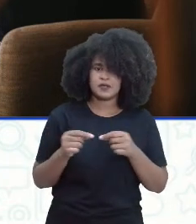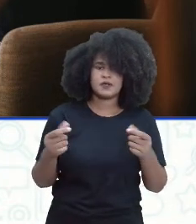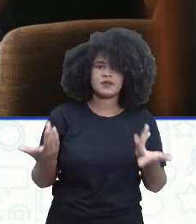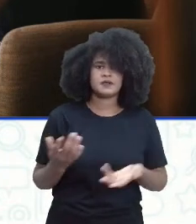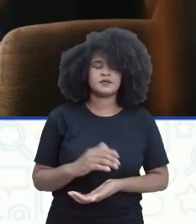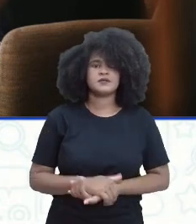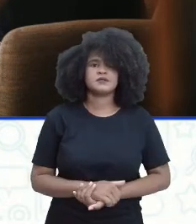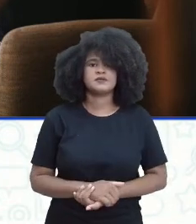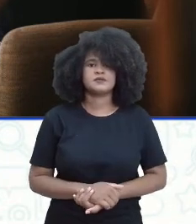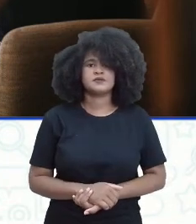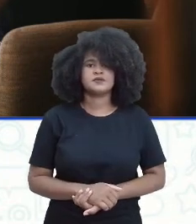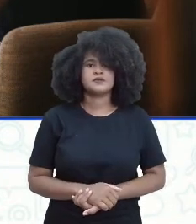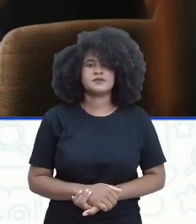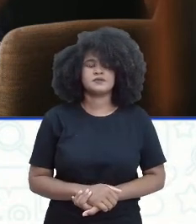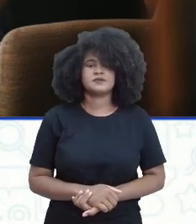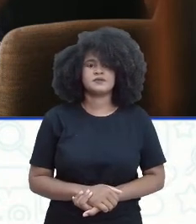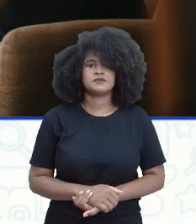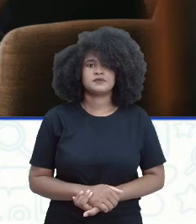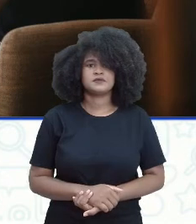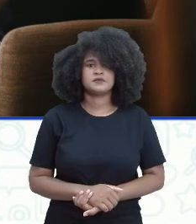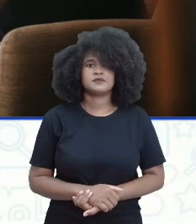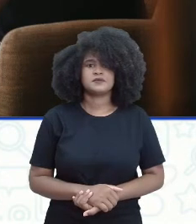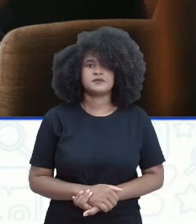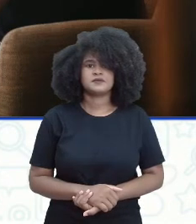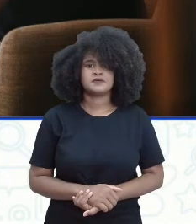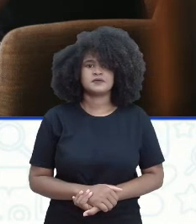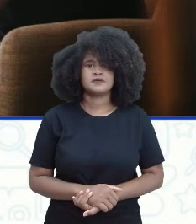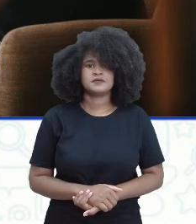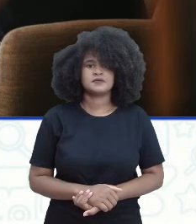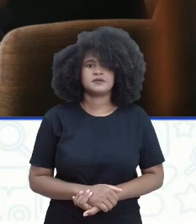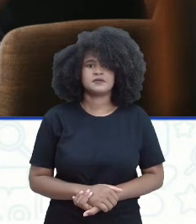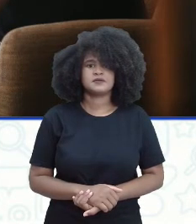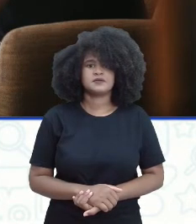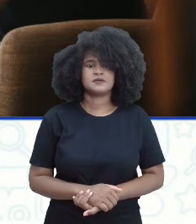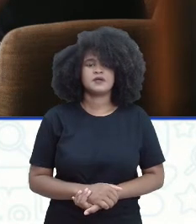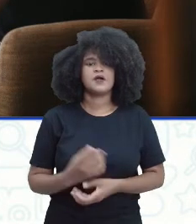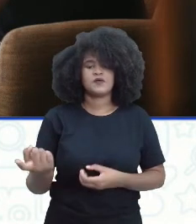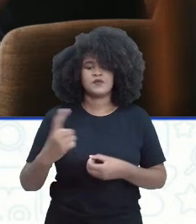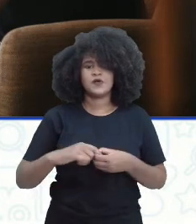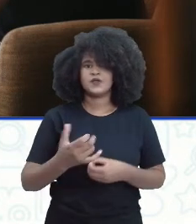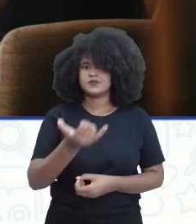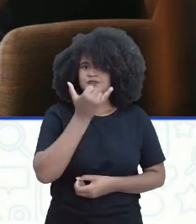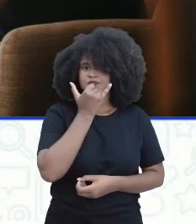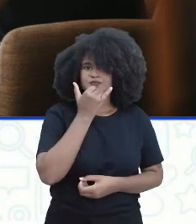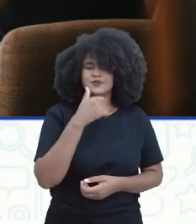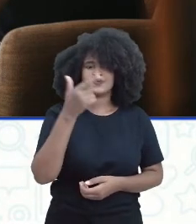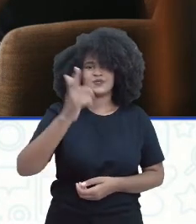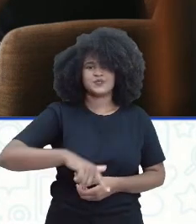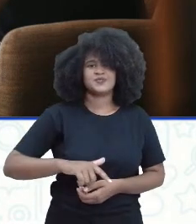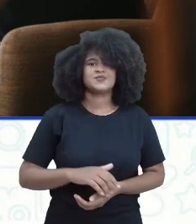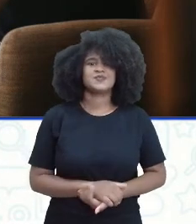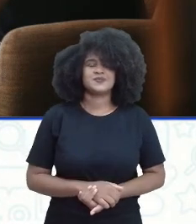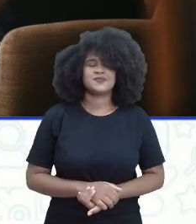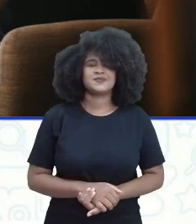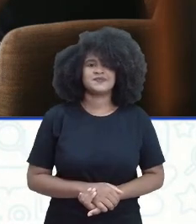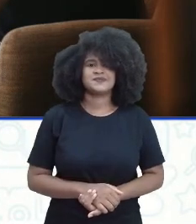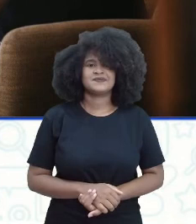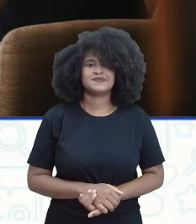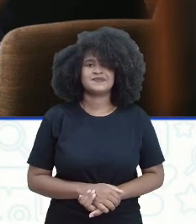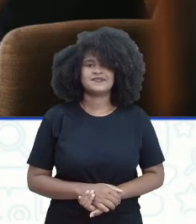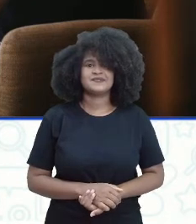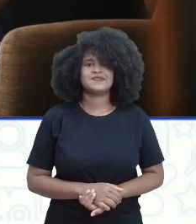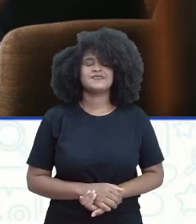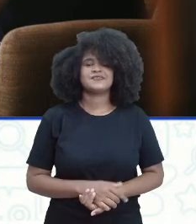americana, na Universidade Americana. A gente, bicho, a gente ferrou tudo. Volta. Desculpa aí, pô, vamos embora de novo. É bom que repete e vocês...